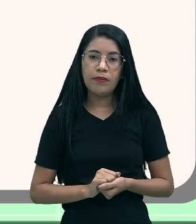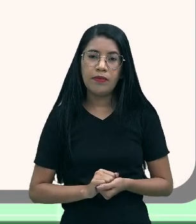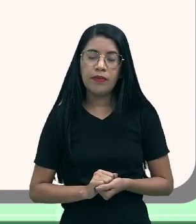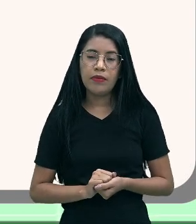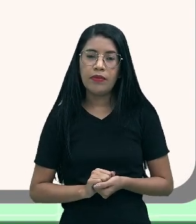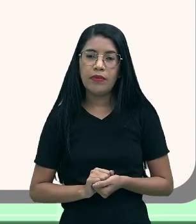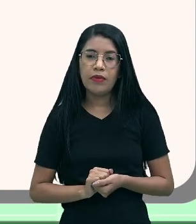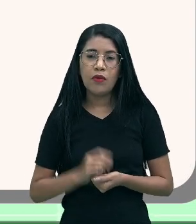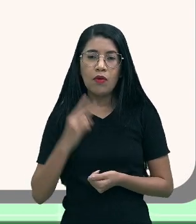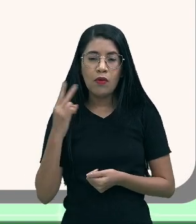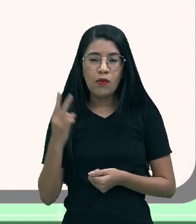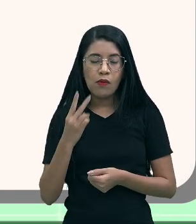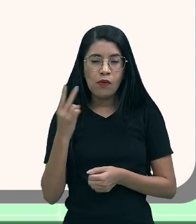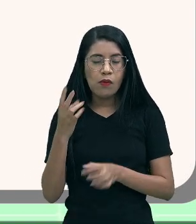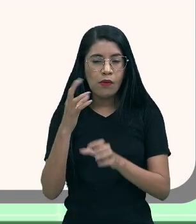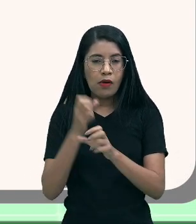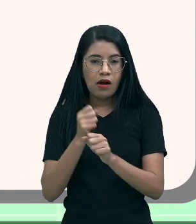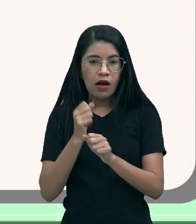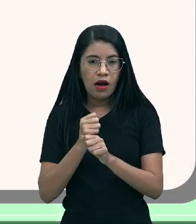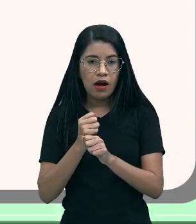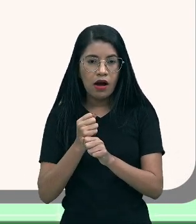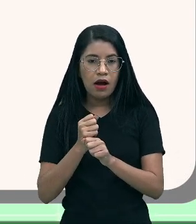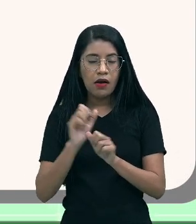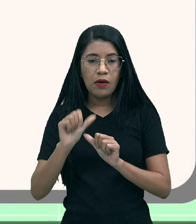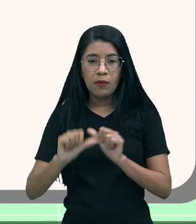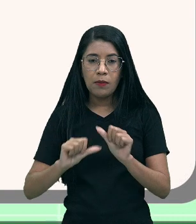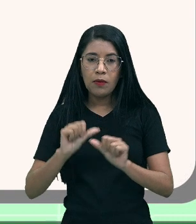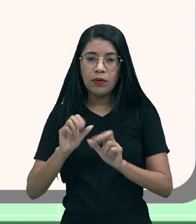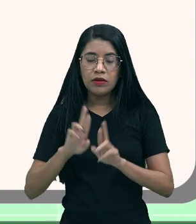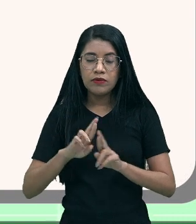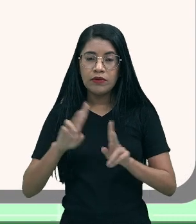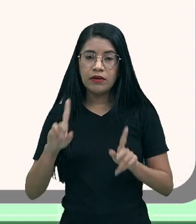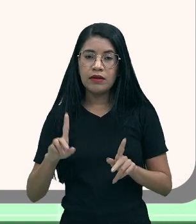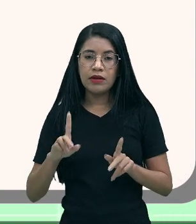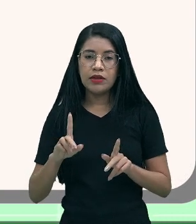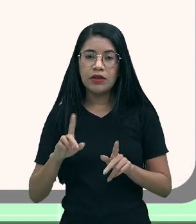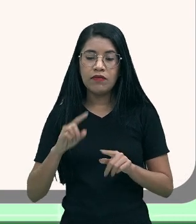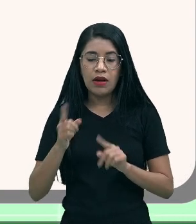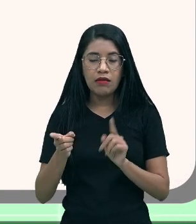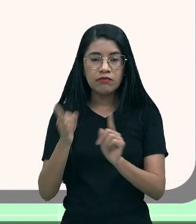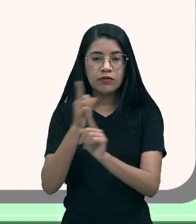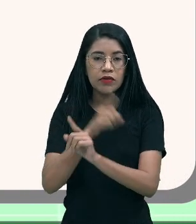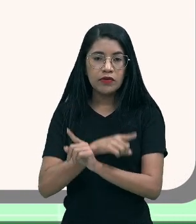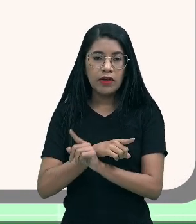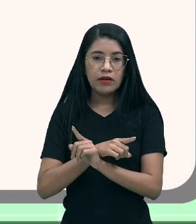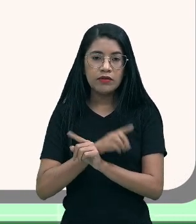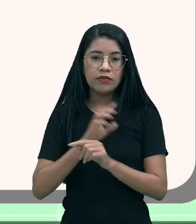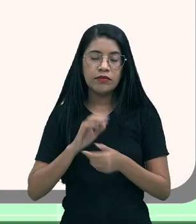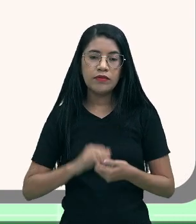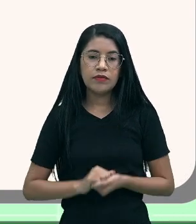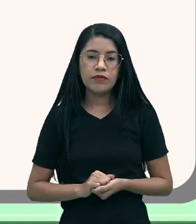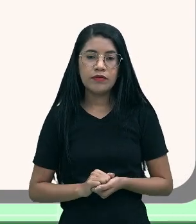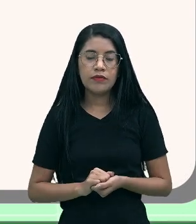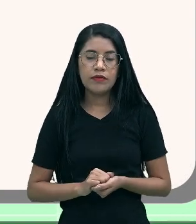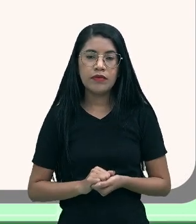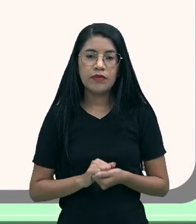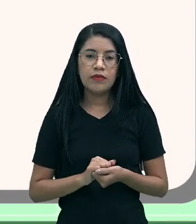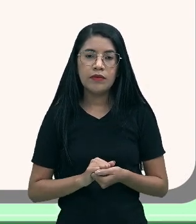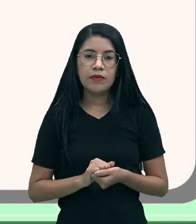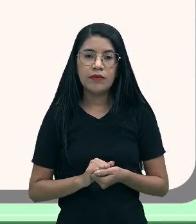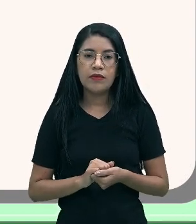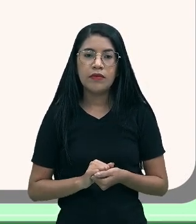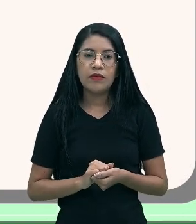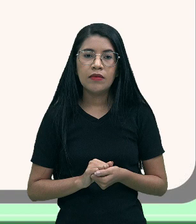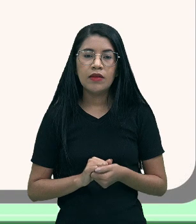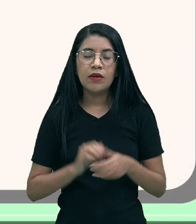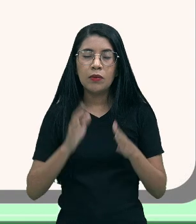das resistências, eu somo os valores dos inversos de cada resistência do circuito. Então, na associação em